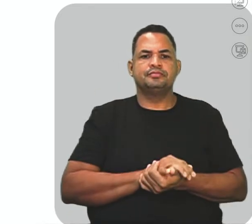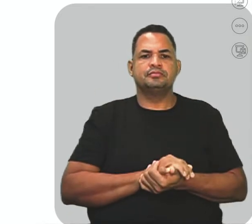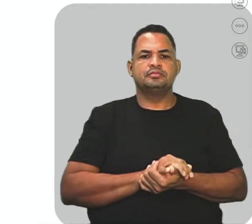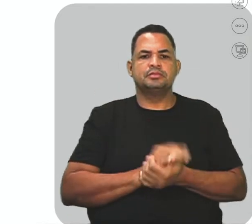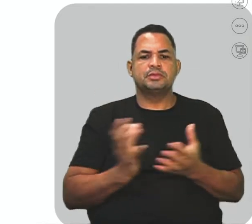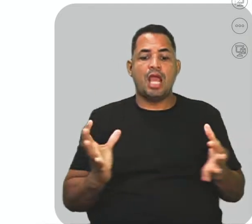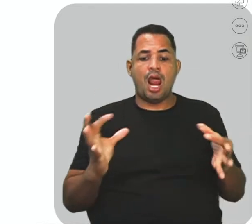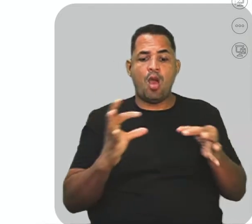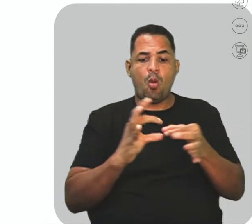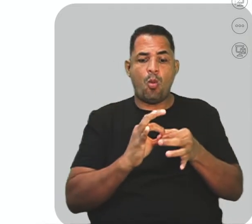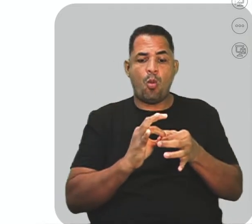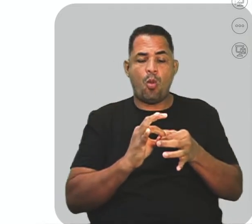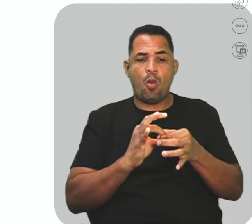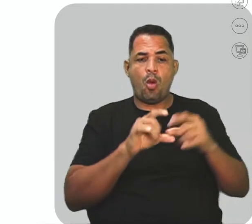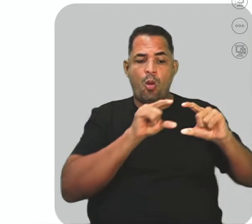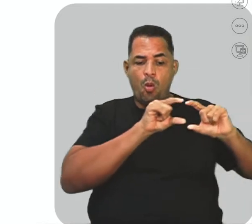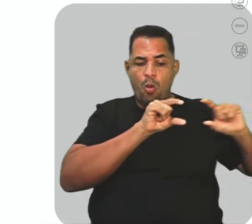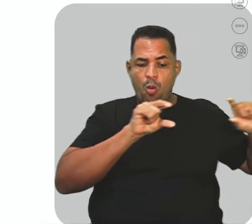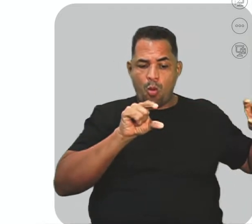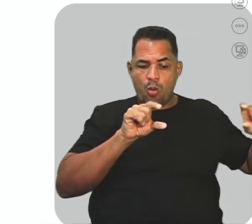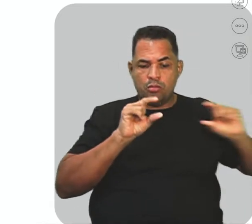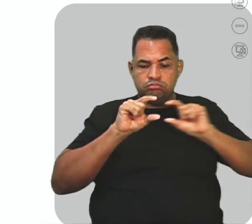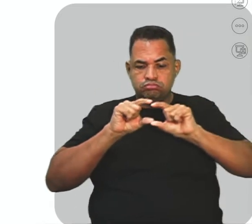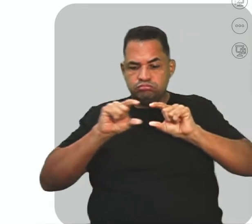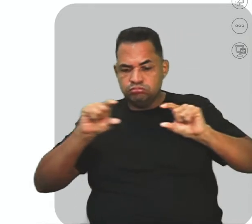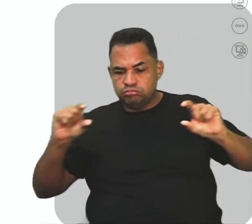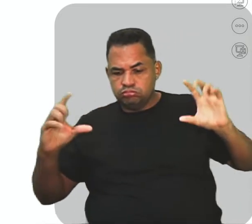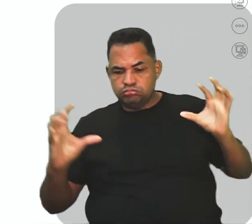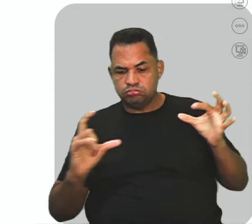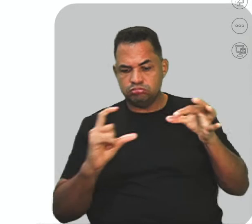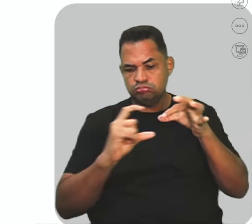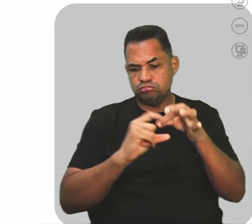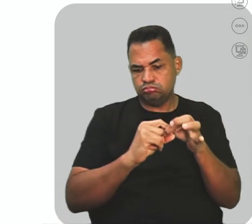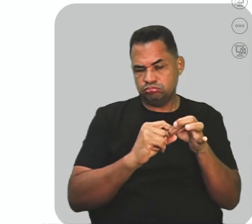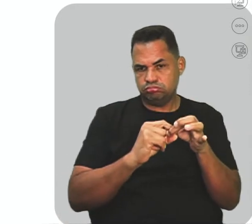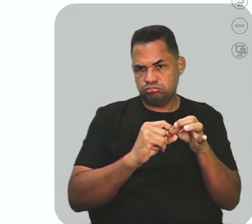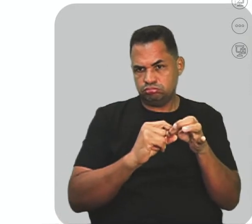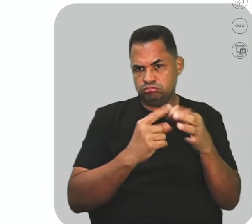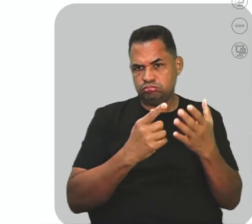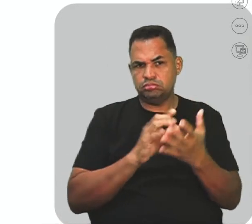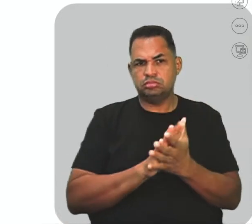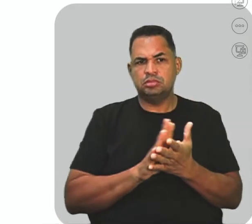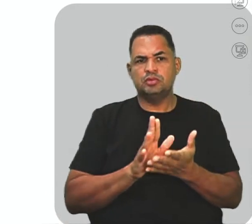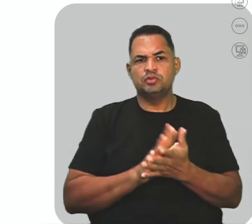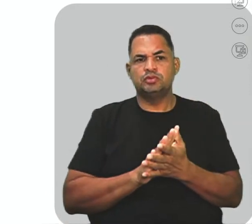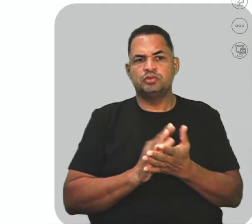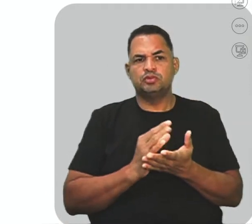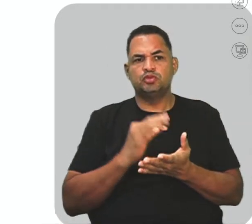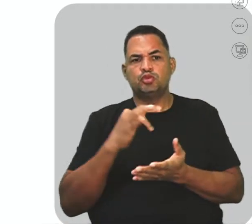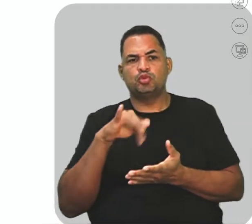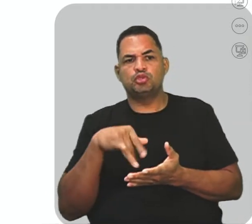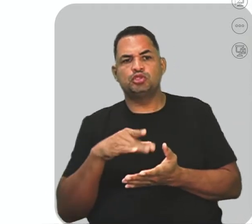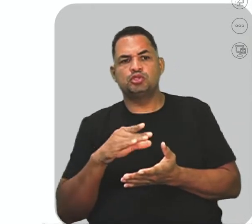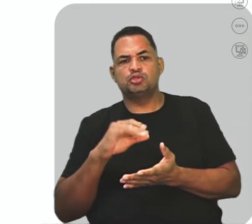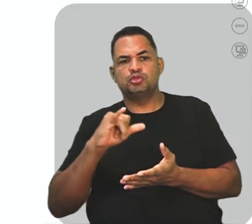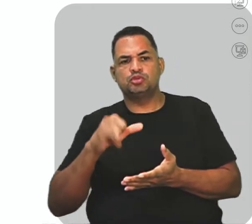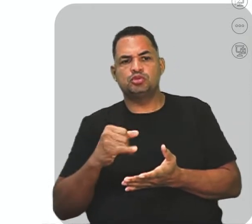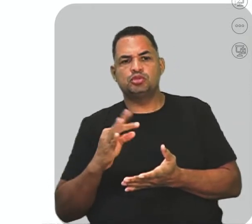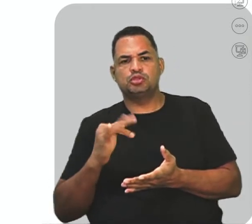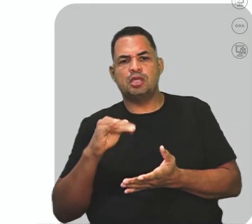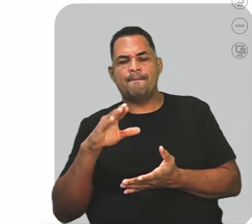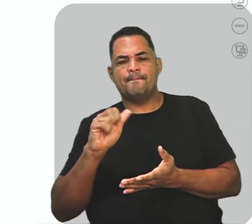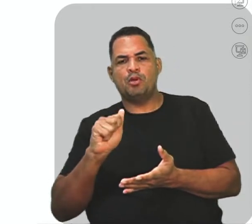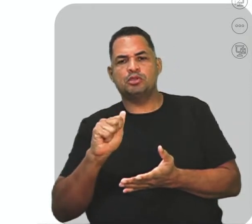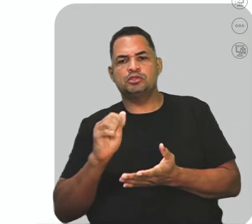se unem umas às outras, olha aí, de forma justaposta ou